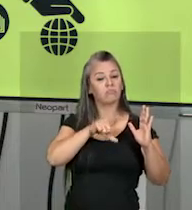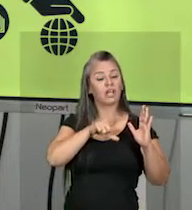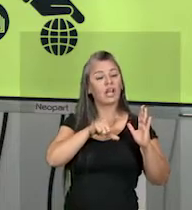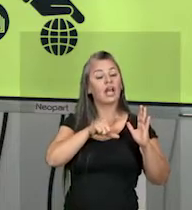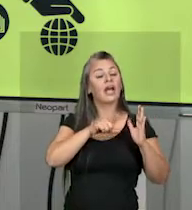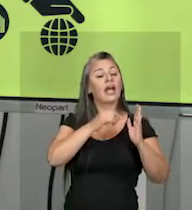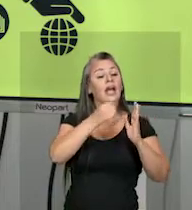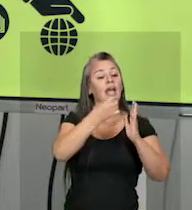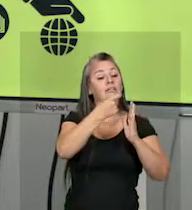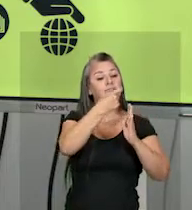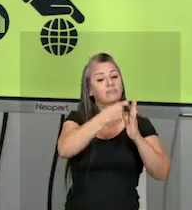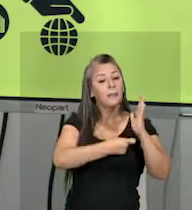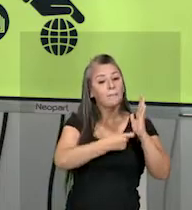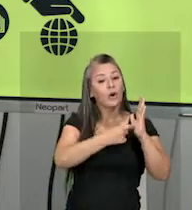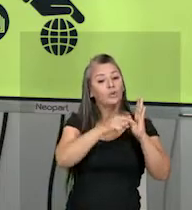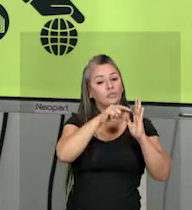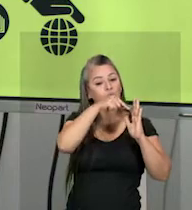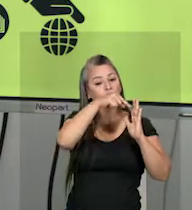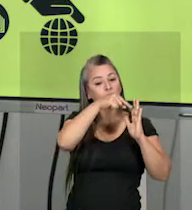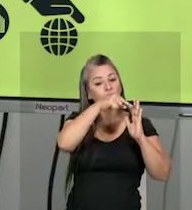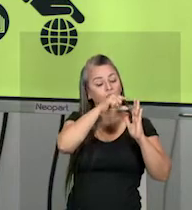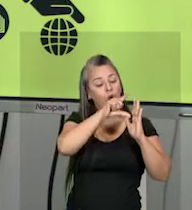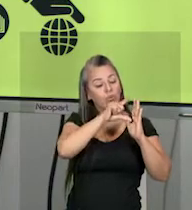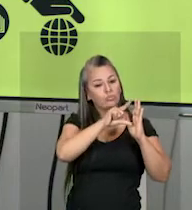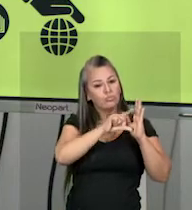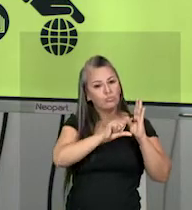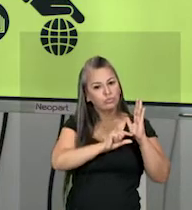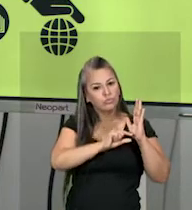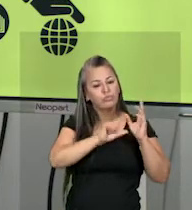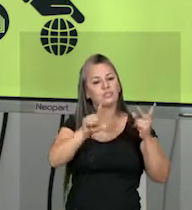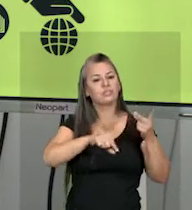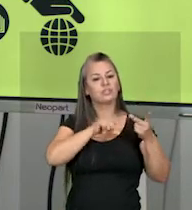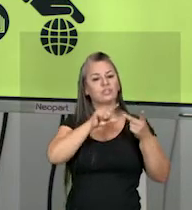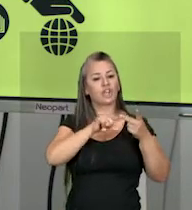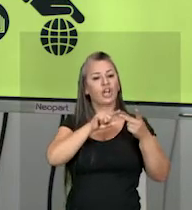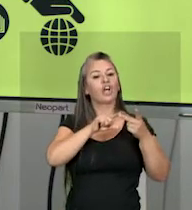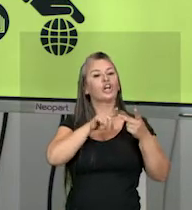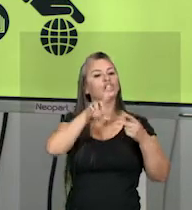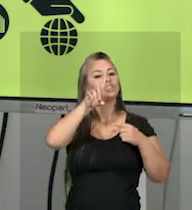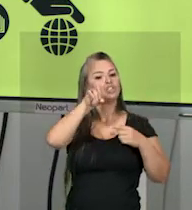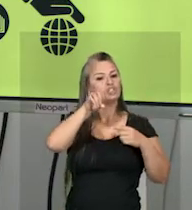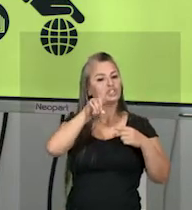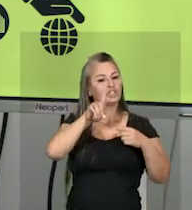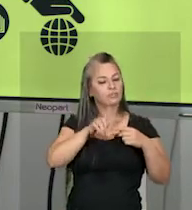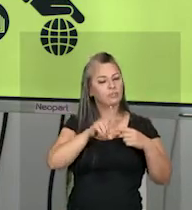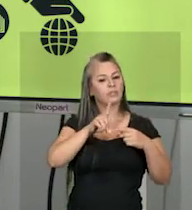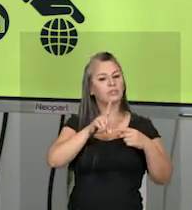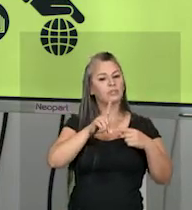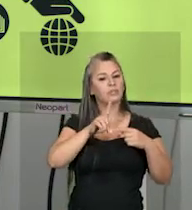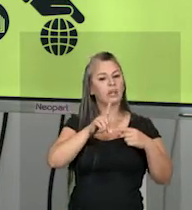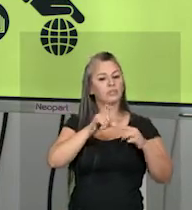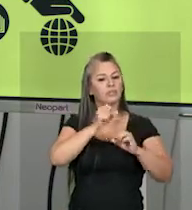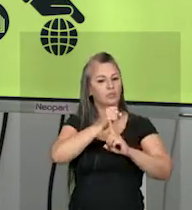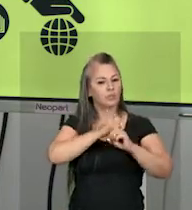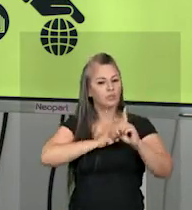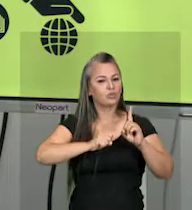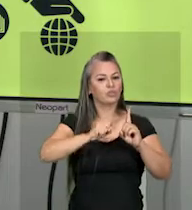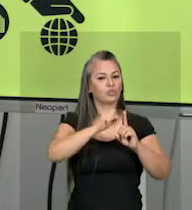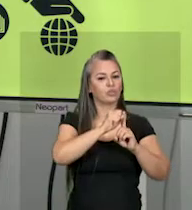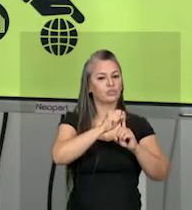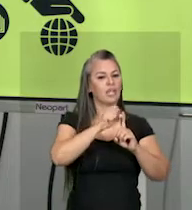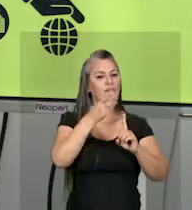dos impostos, diminuição dos direitos sociais, né, os direitos sociais, para essa visão neoliberal, eles são